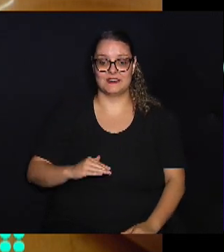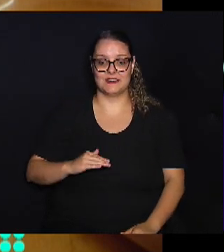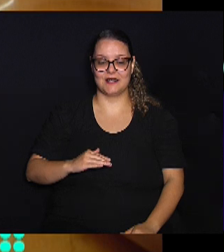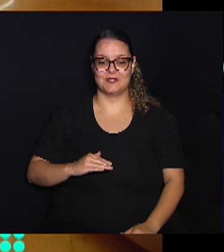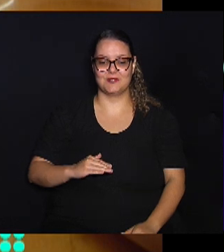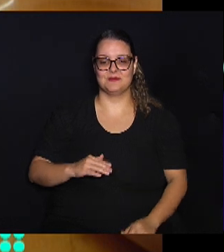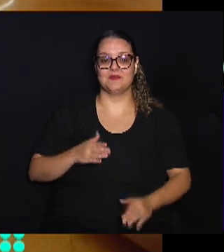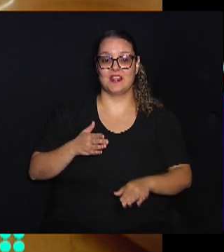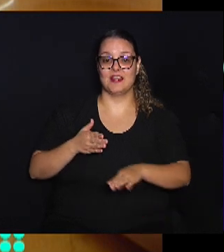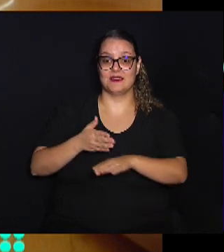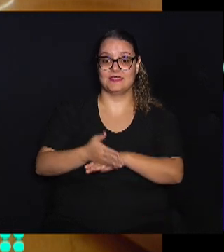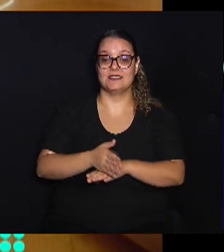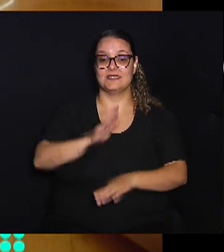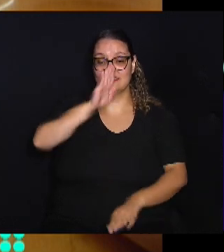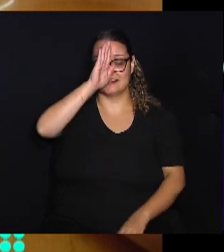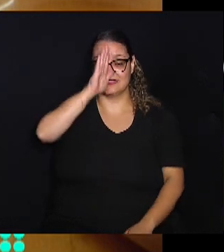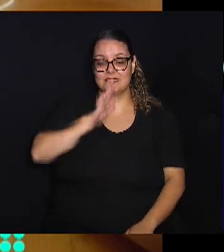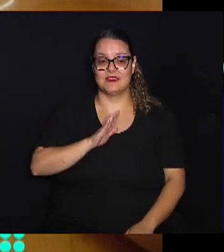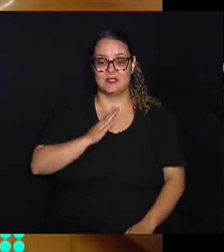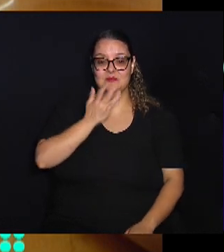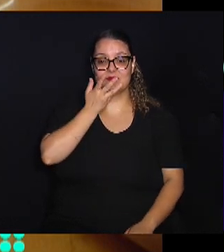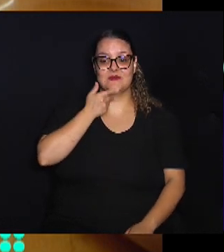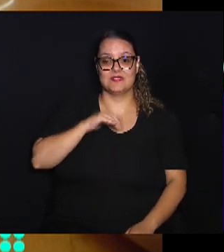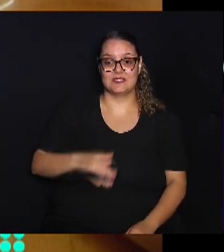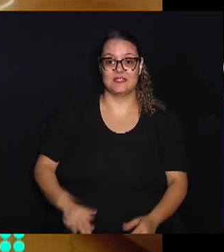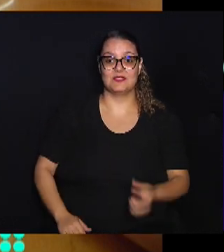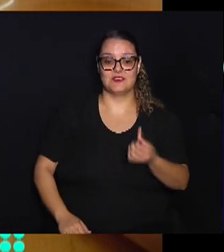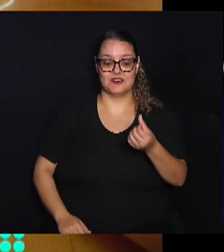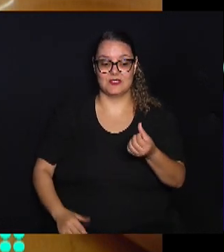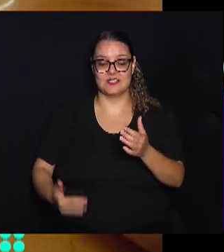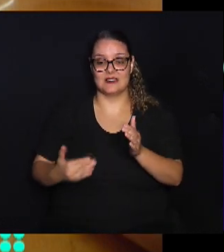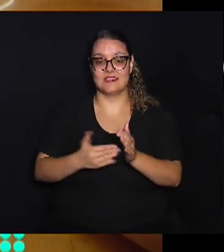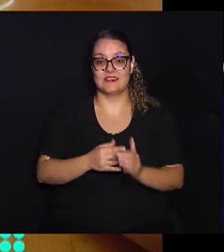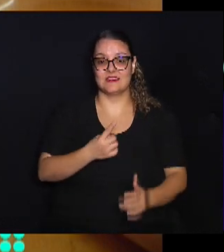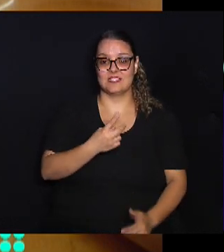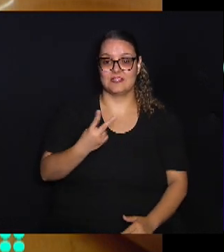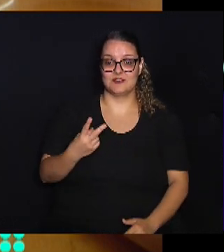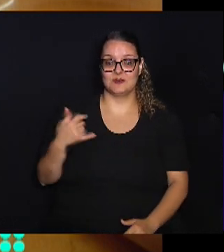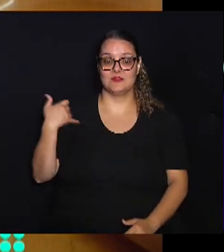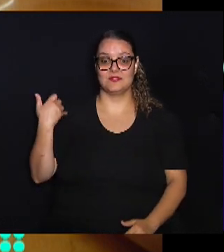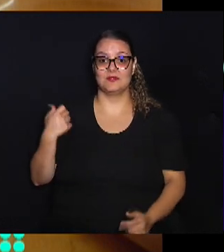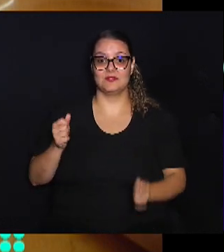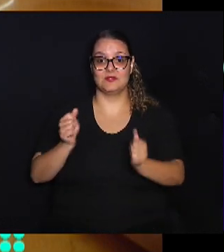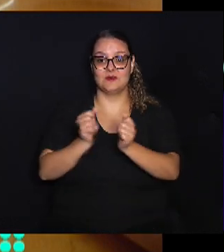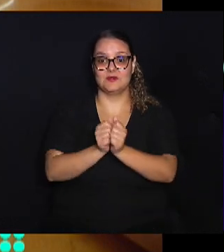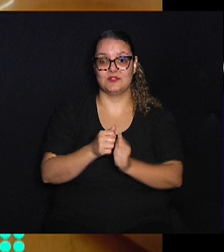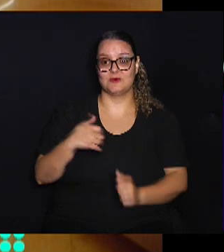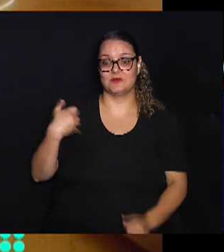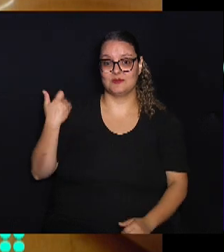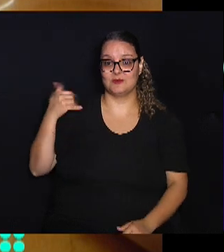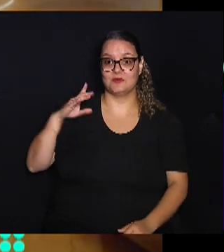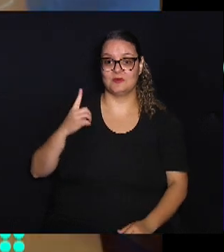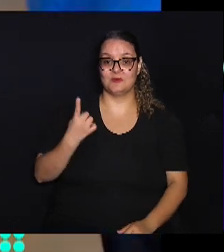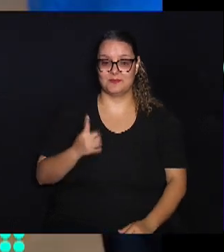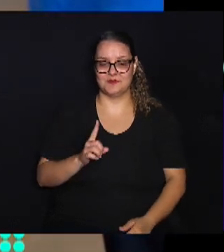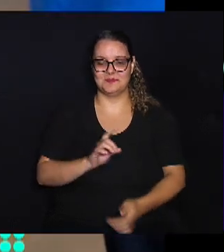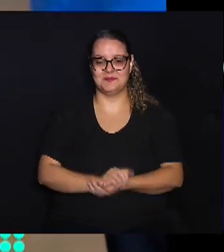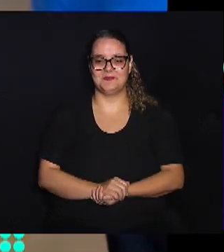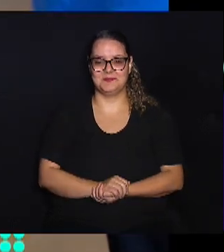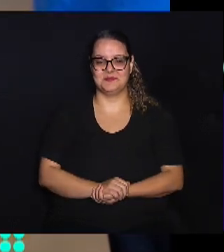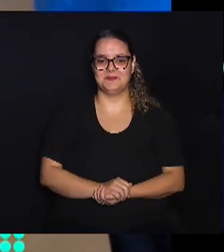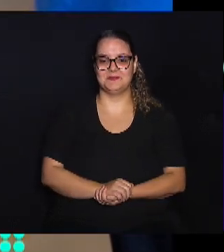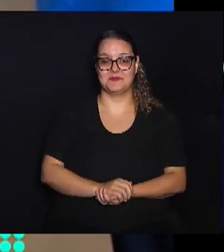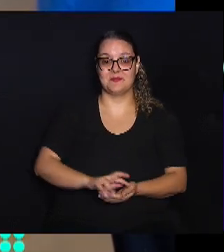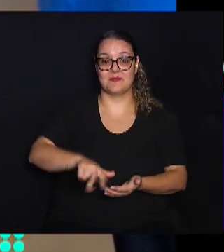A entrada é gratuita para crianças de 6 a 12 anos, acompanhadas de um adulto.